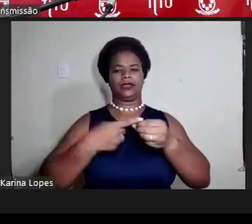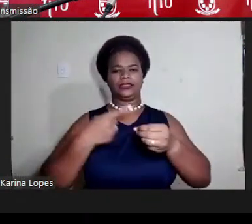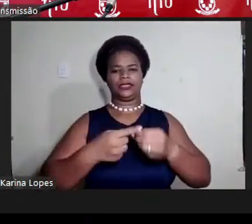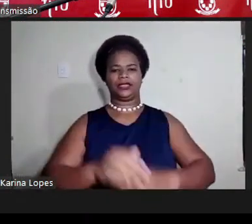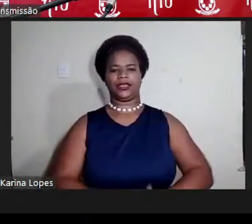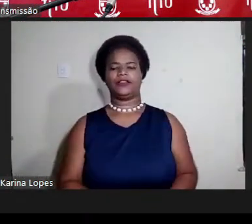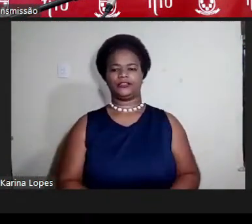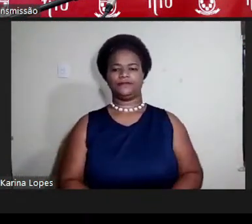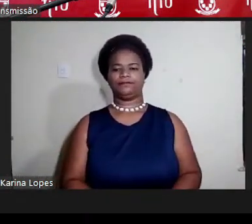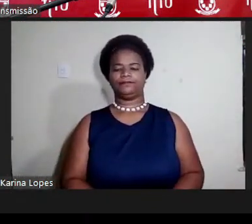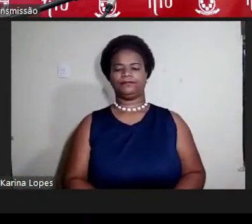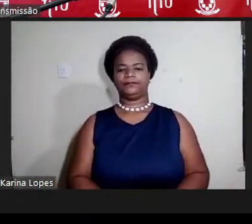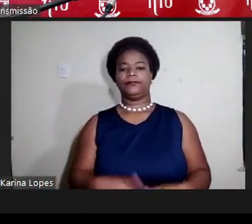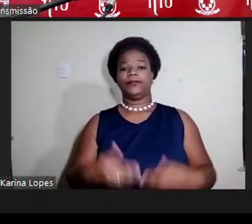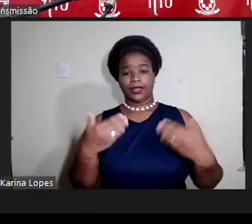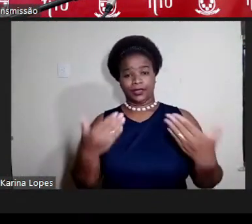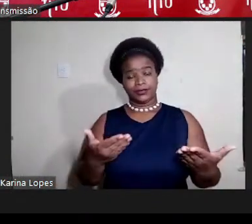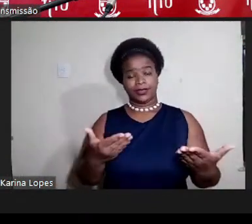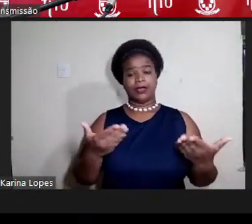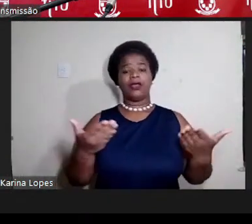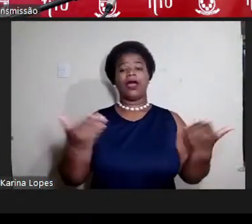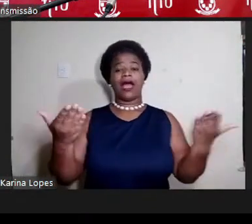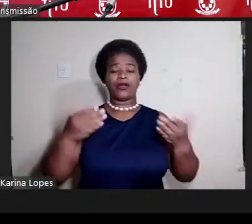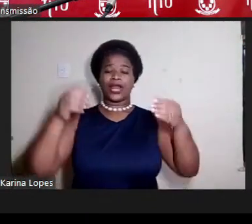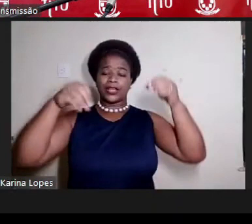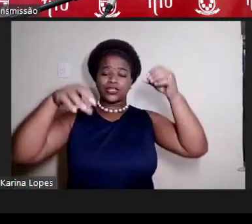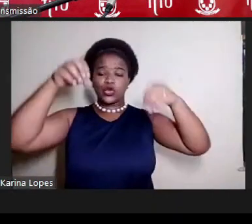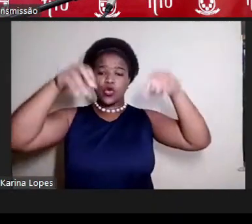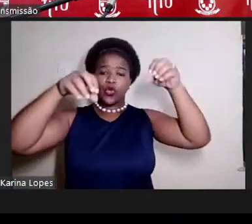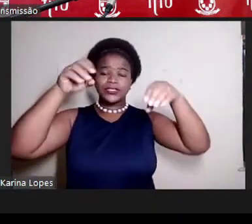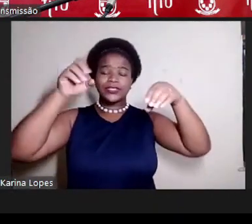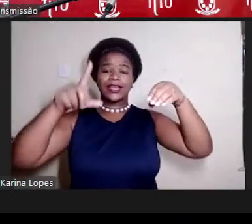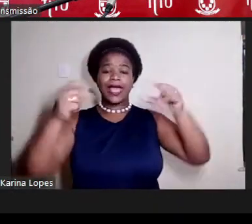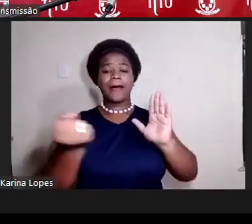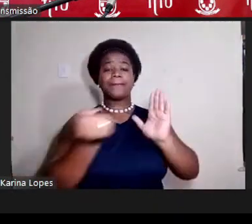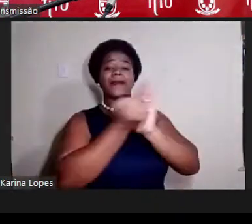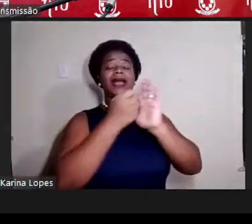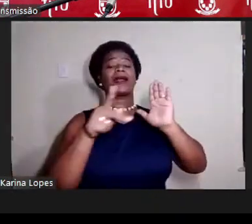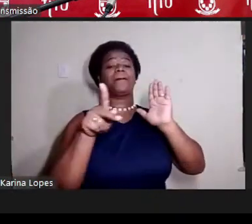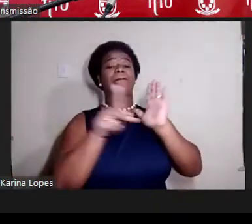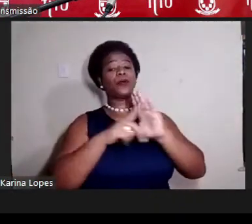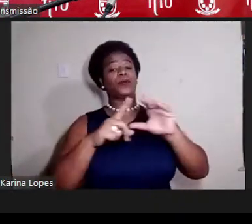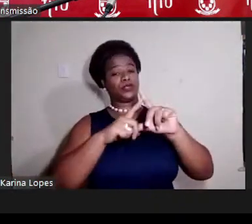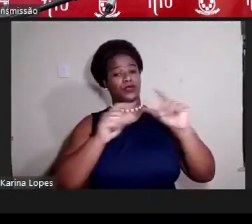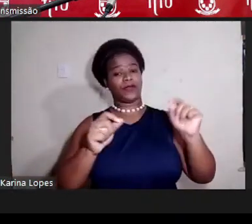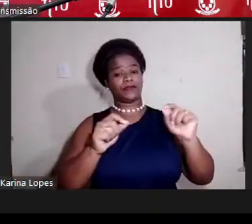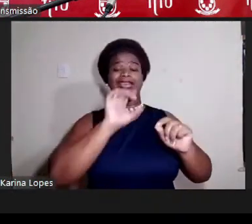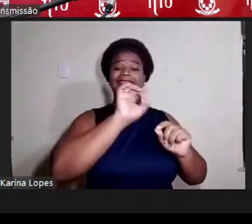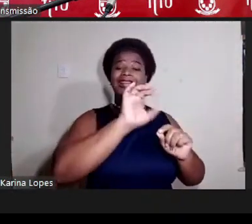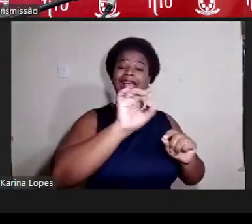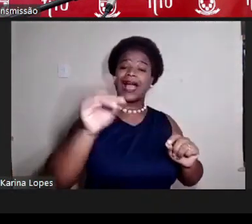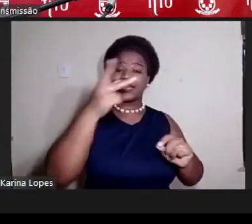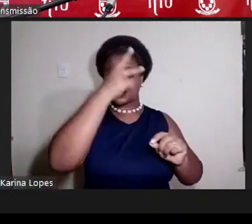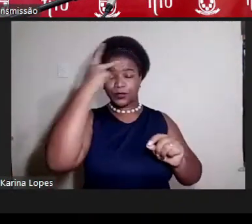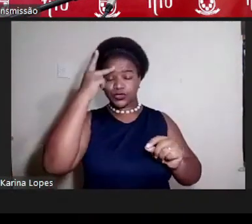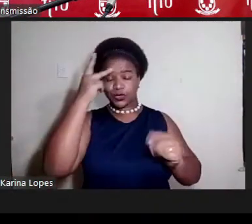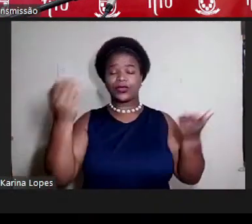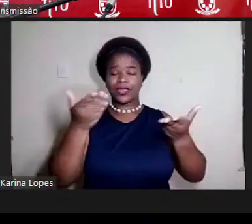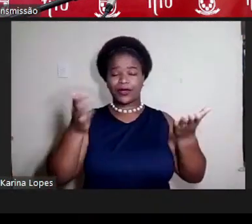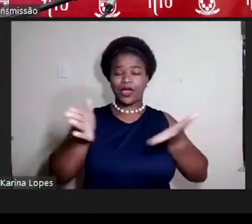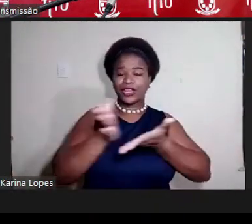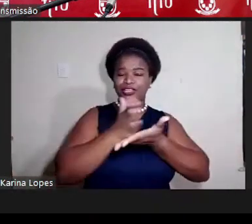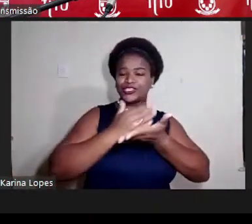Cruzes é o lema da nossa querida UFJF. E cada um e cada uma que divide comigo essa homenagem